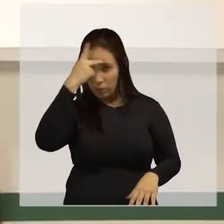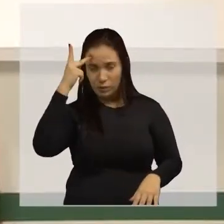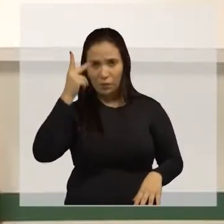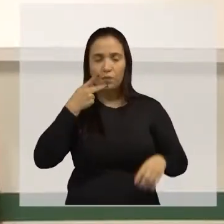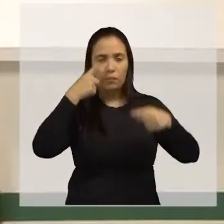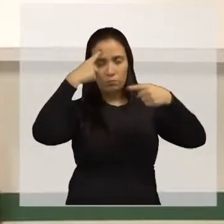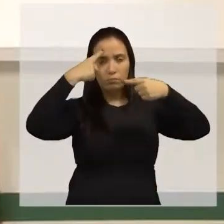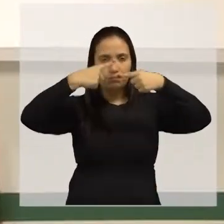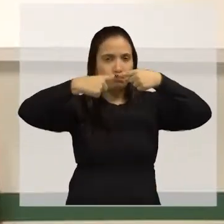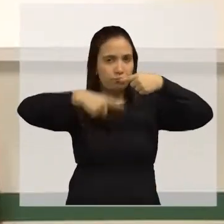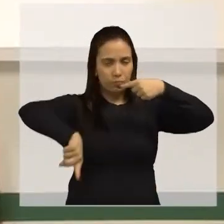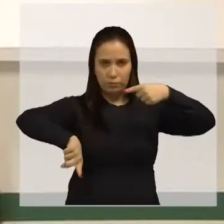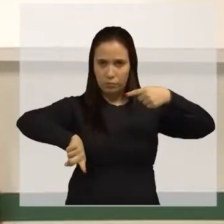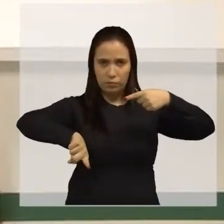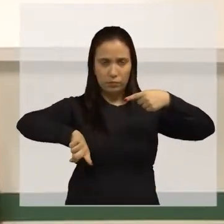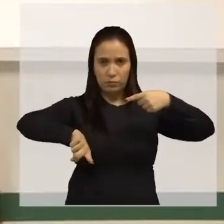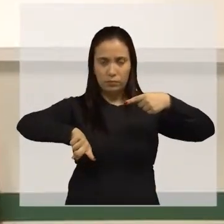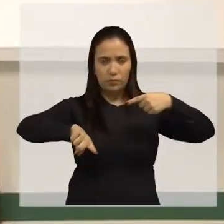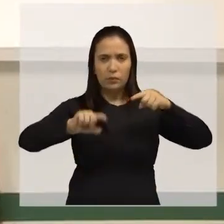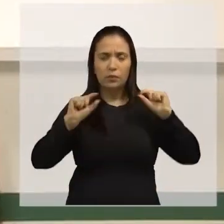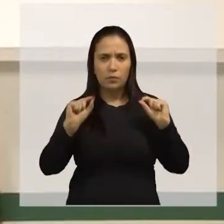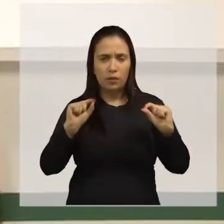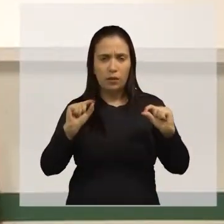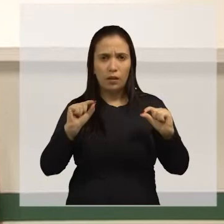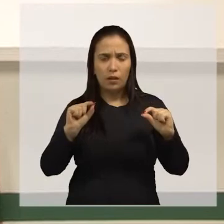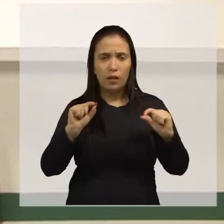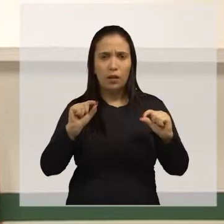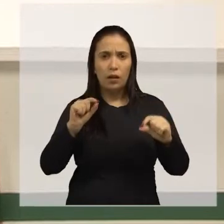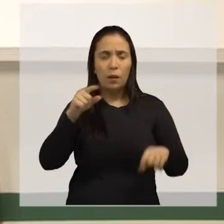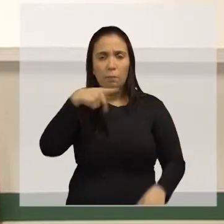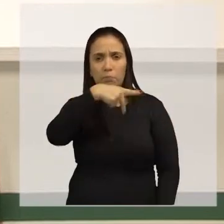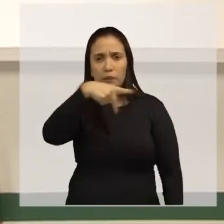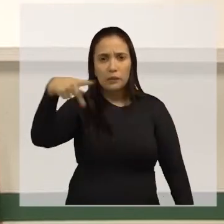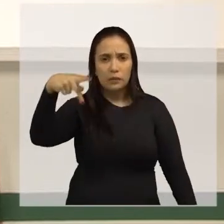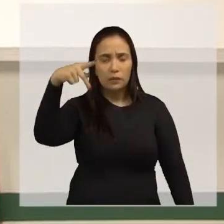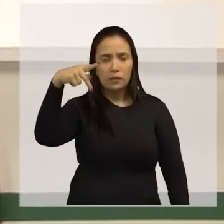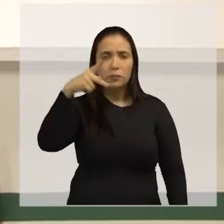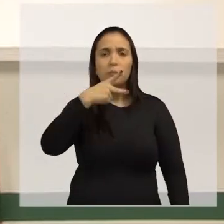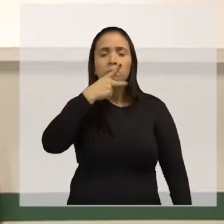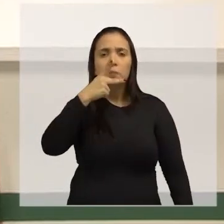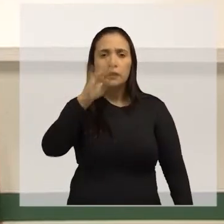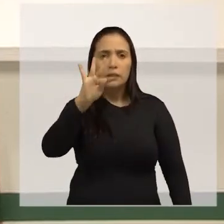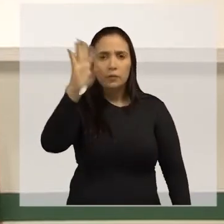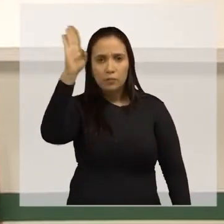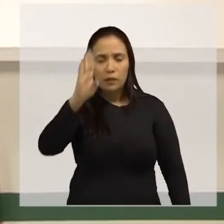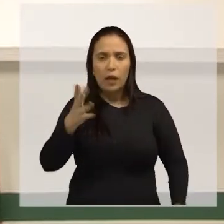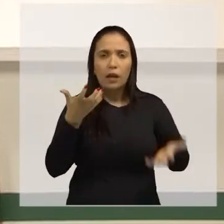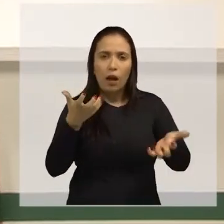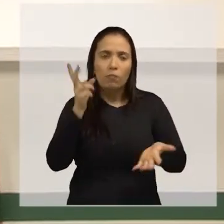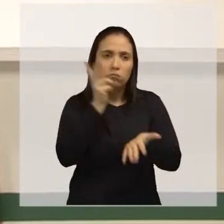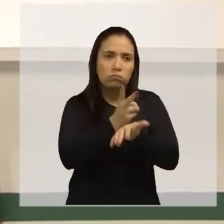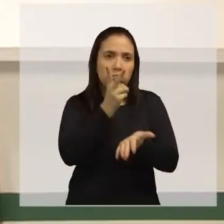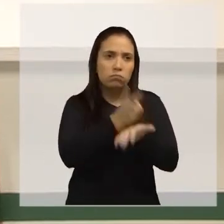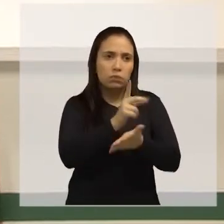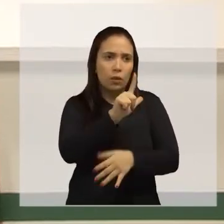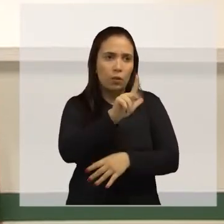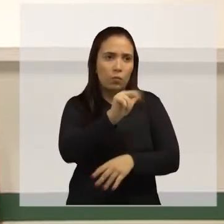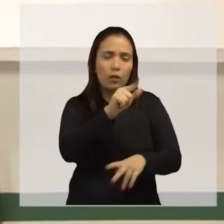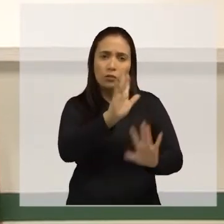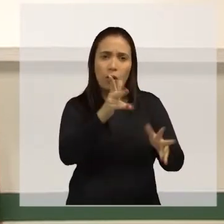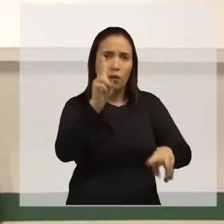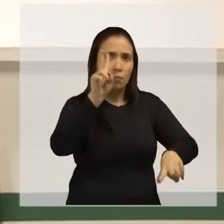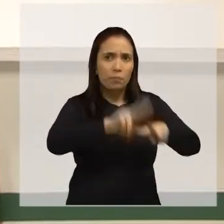é essa loucura desse dirigente nacional do PT querer manter uma candidatura de um homem que está preso e condenado